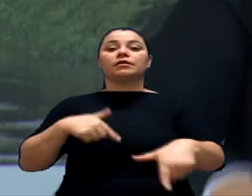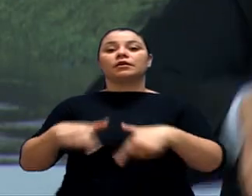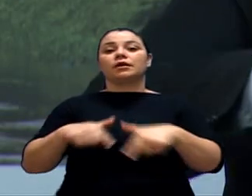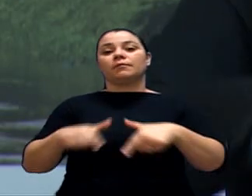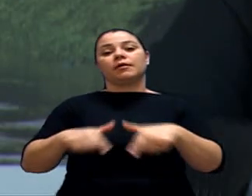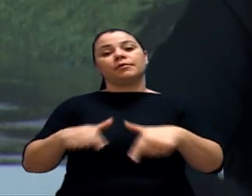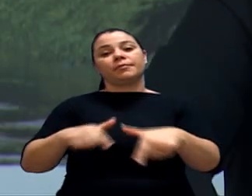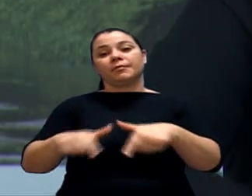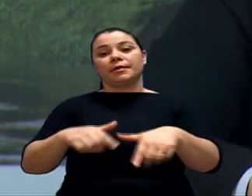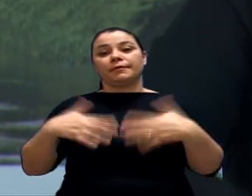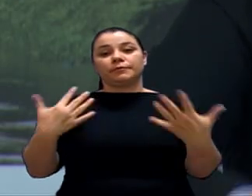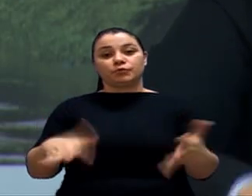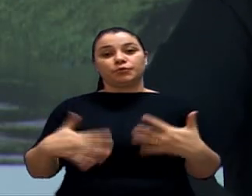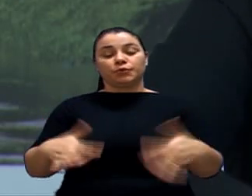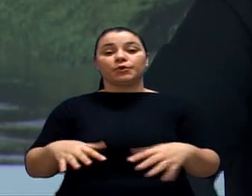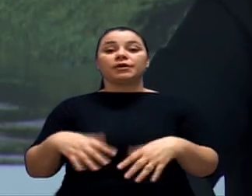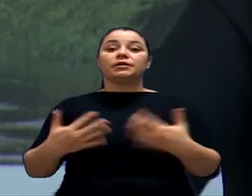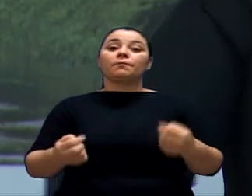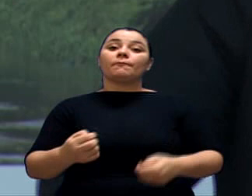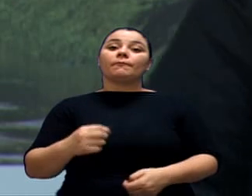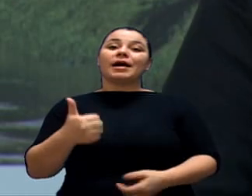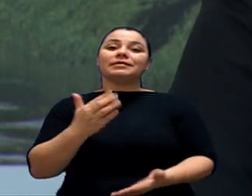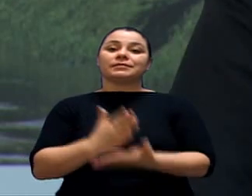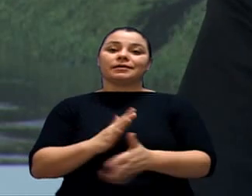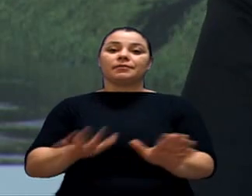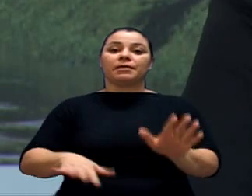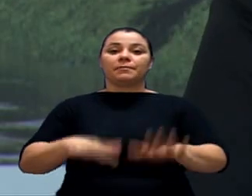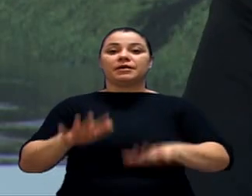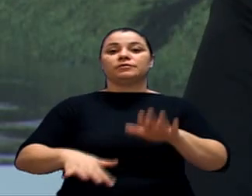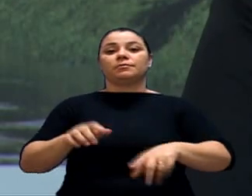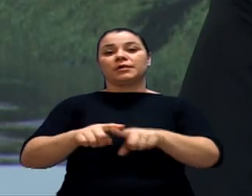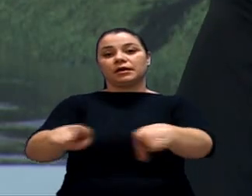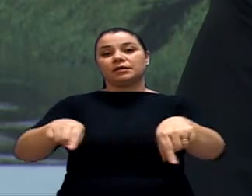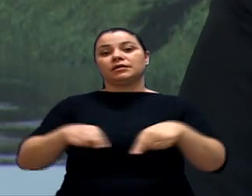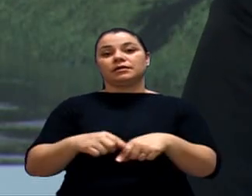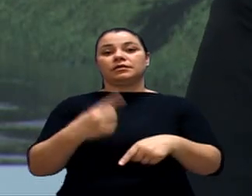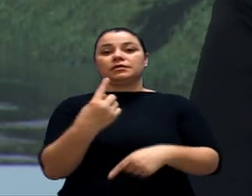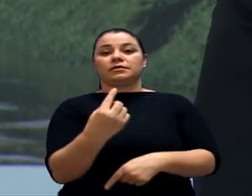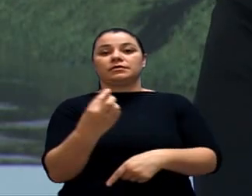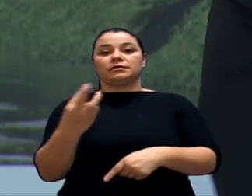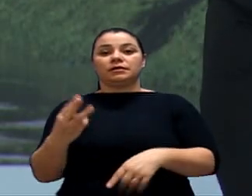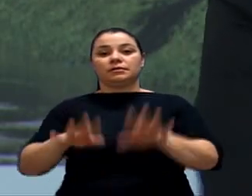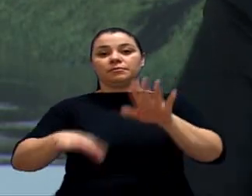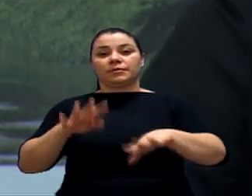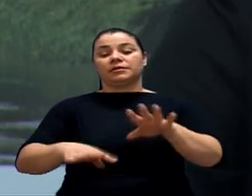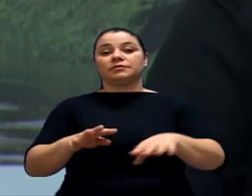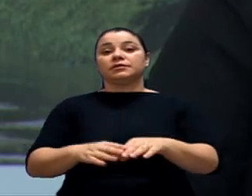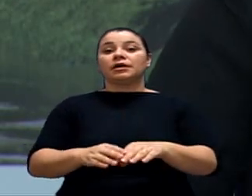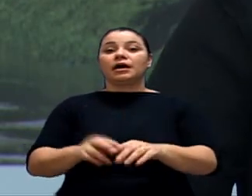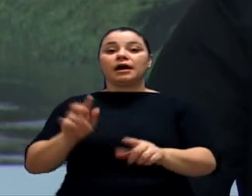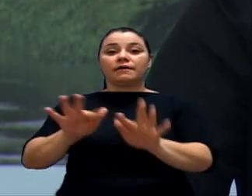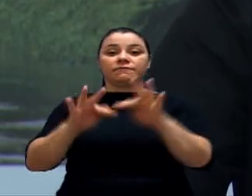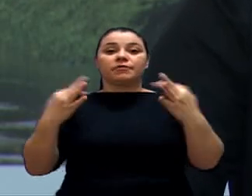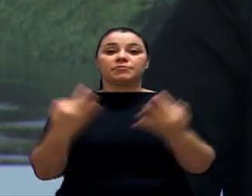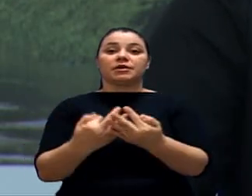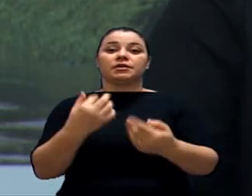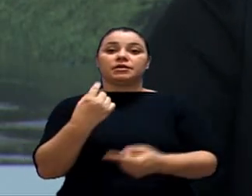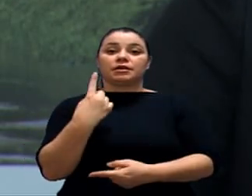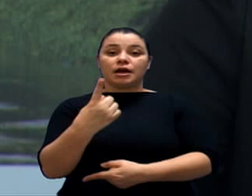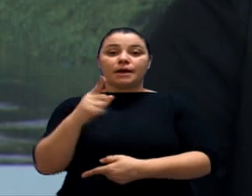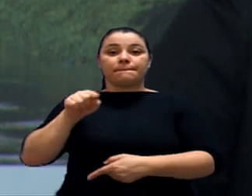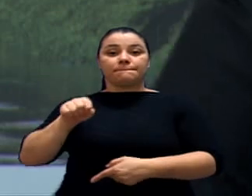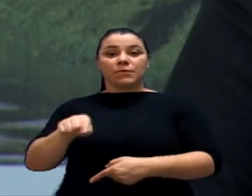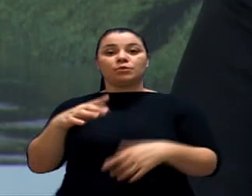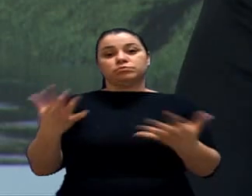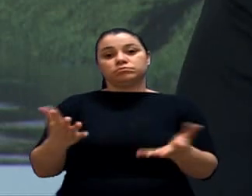Estão finalizando mais de 13 áreas, e essas 13 áreas, mais ou menos, vai atender mais de 1.000 famílias aqui em nosso município